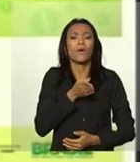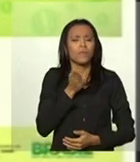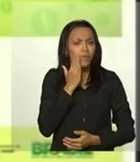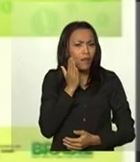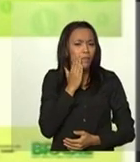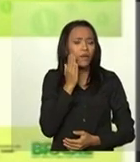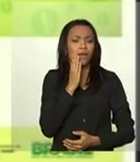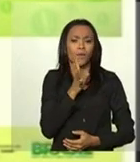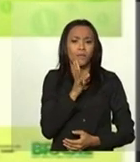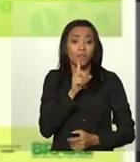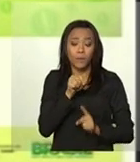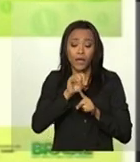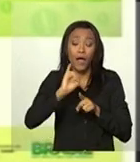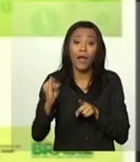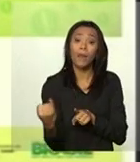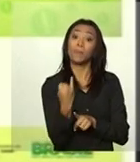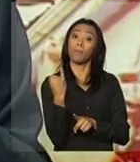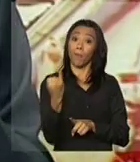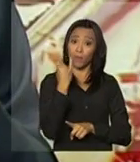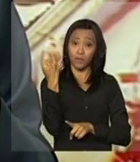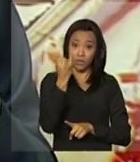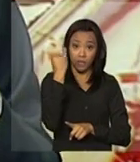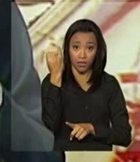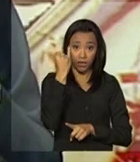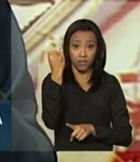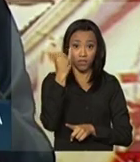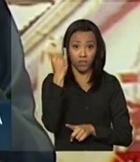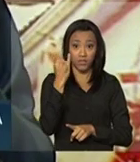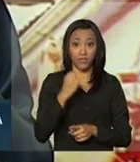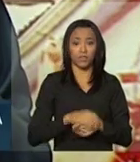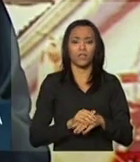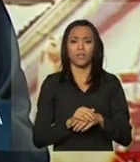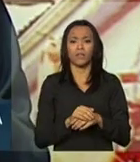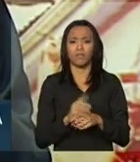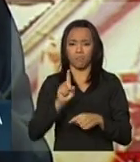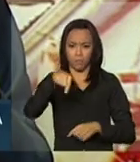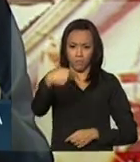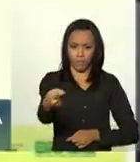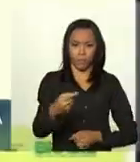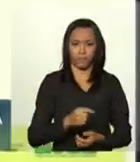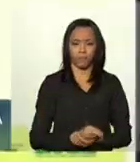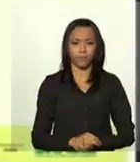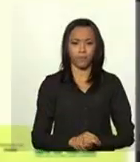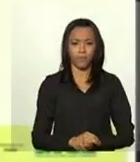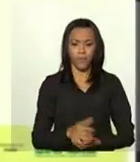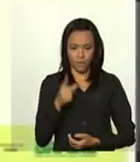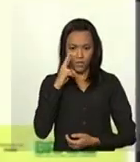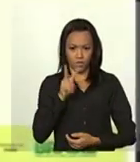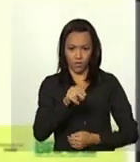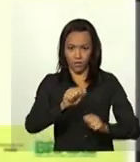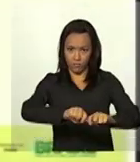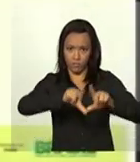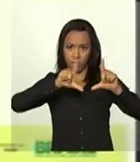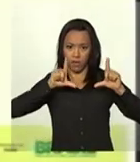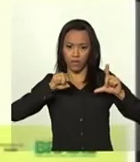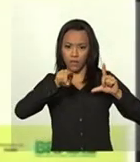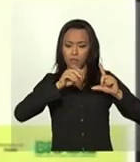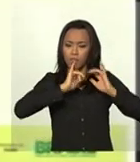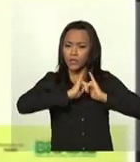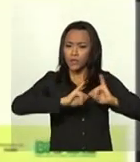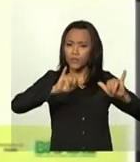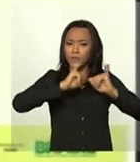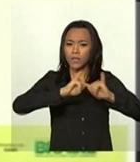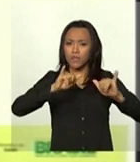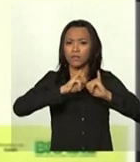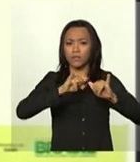conhecimento, né, da importância de fazer o teste, conhecer sua condição sorológica. Pode passar. Aí é um cartaz para divulgação